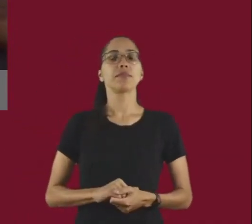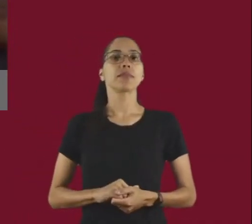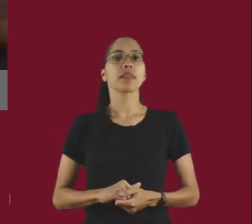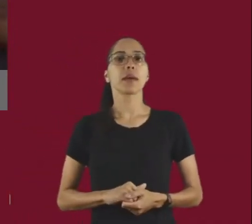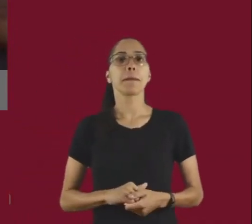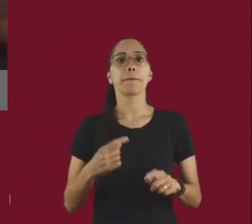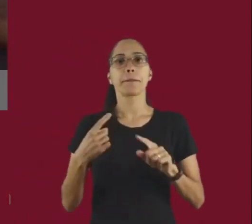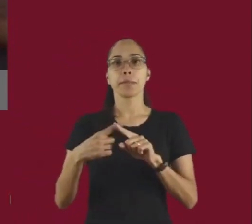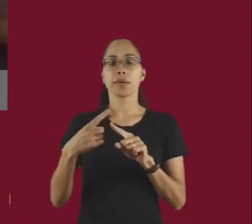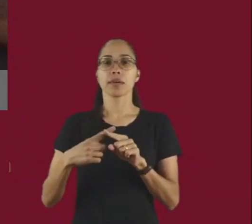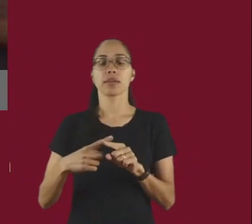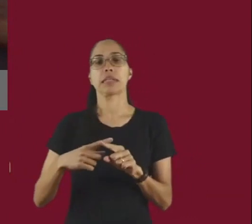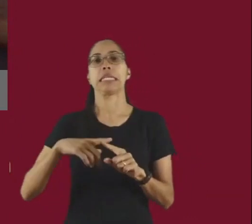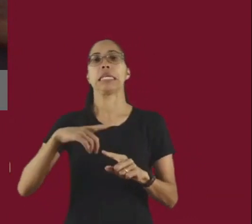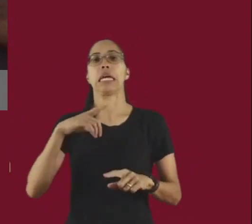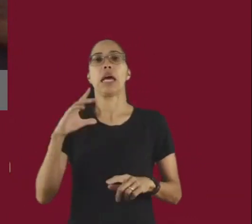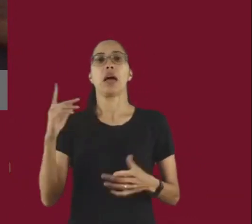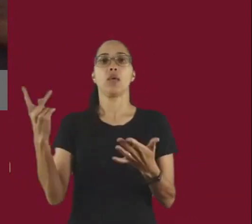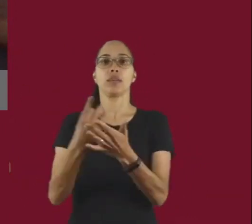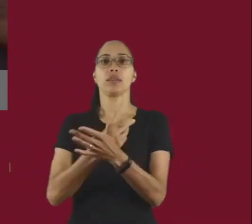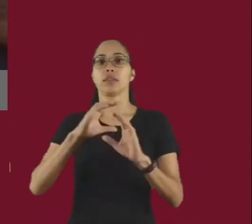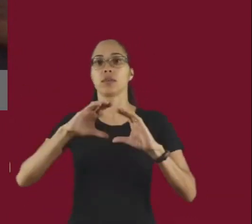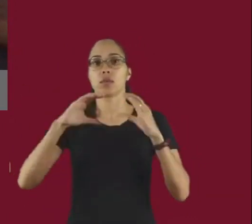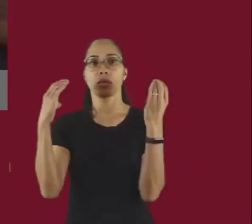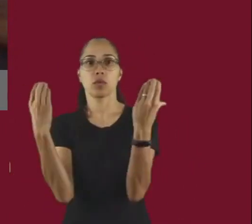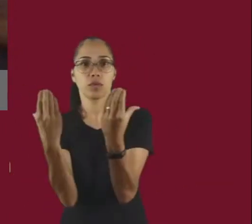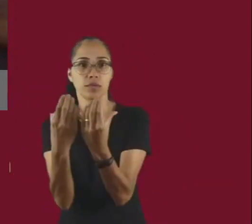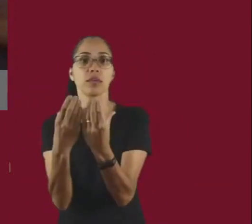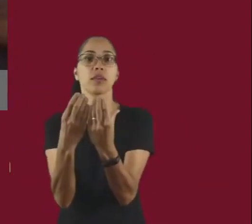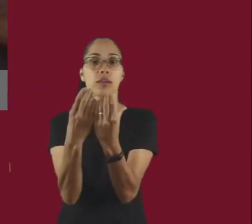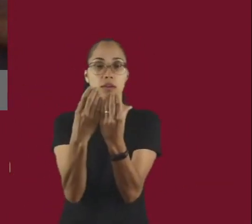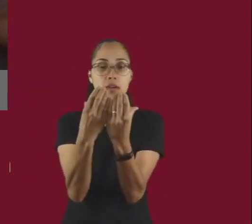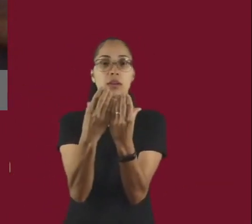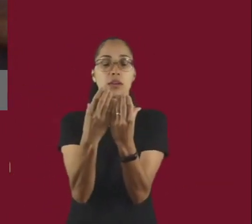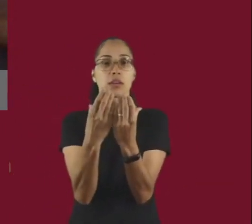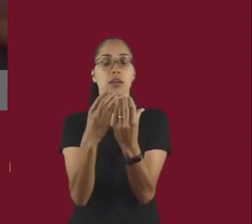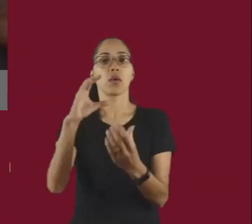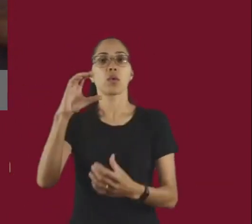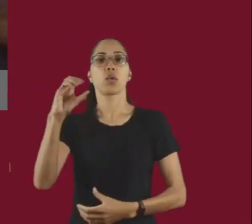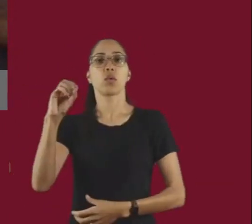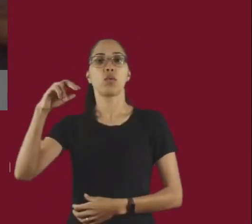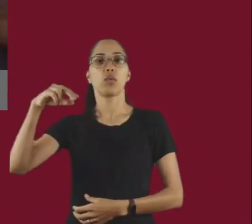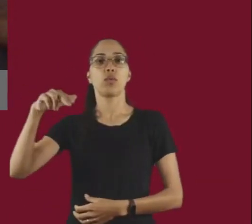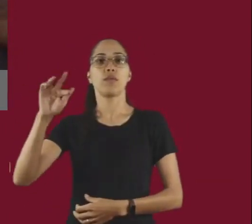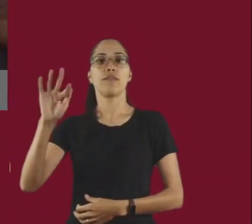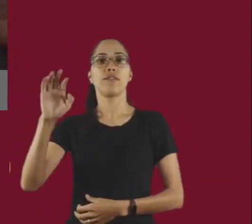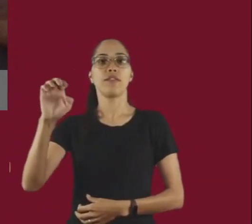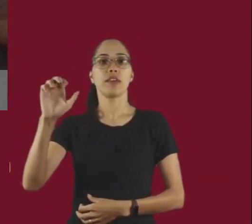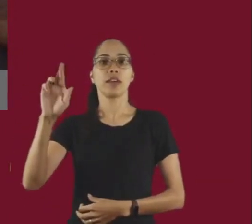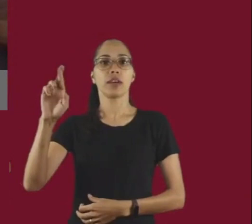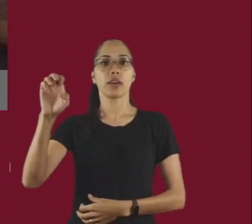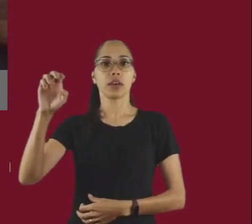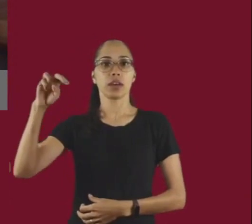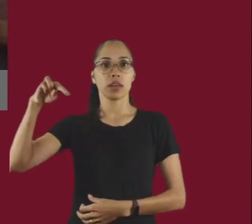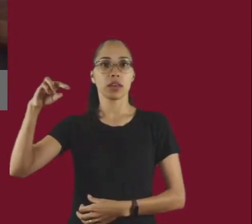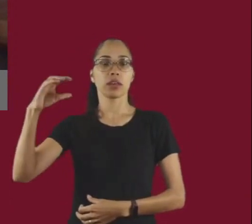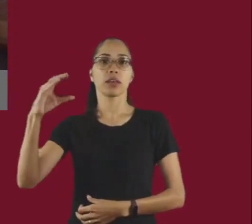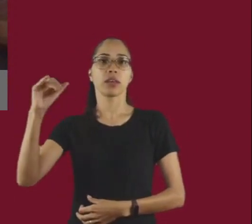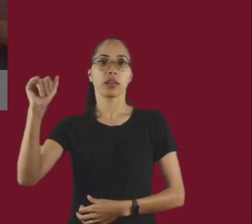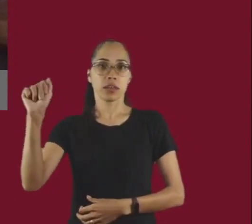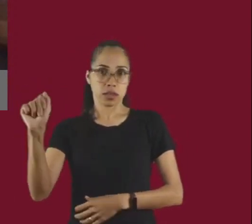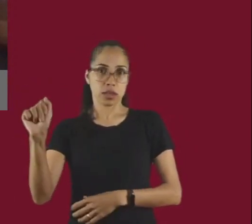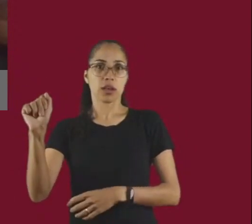e a Universidade de Nova York, e estava com o José Gualinga, né, que é do Equador, um povo indígena do